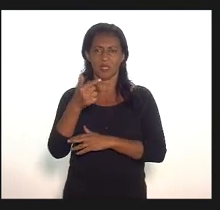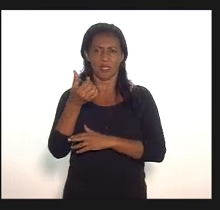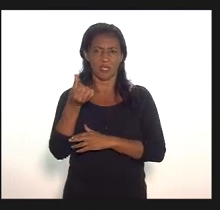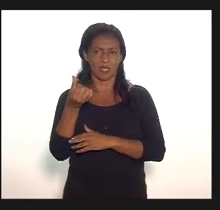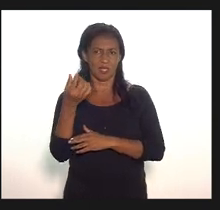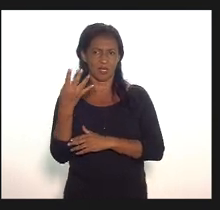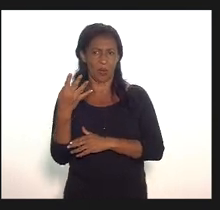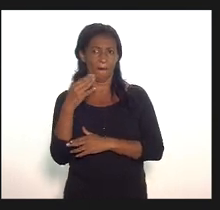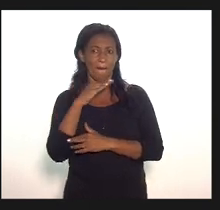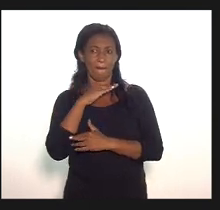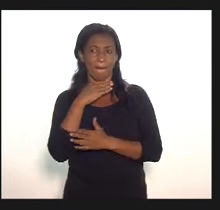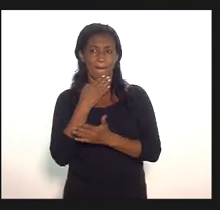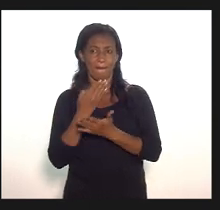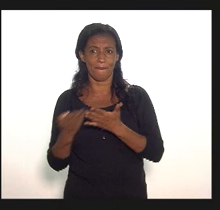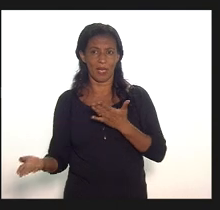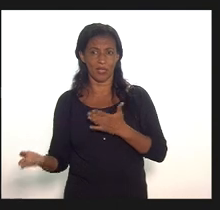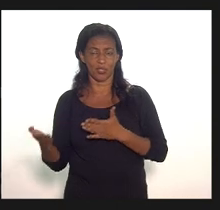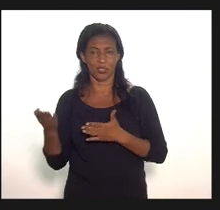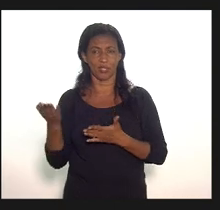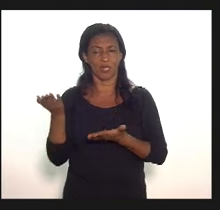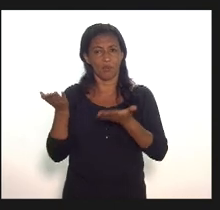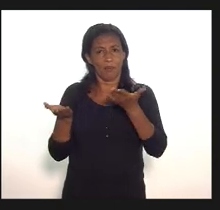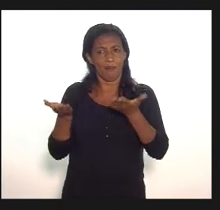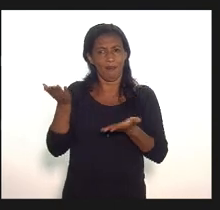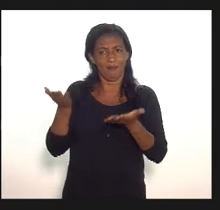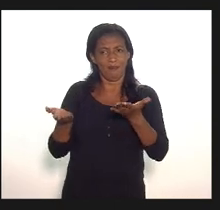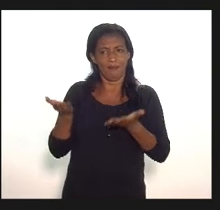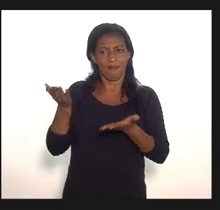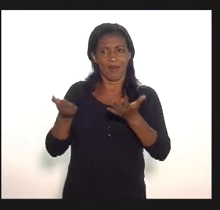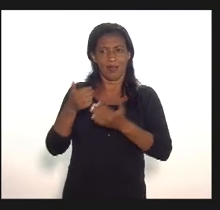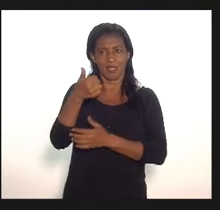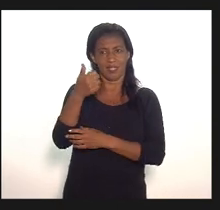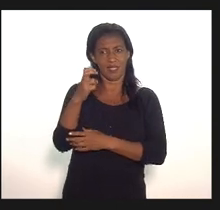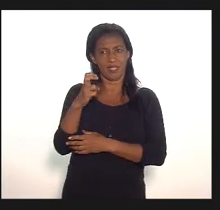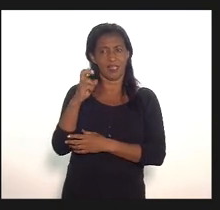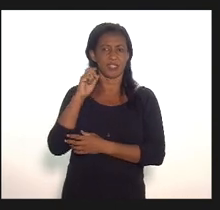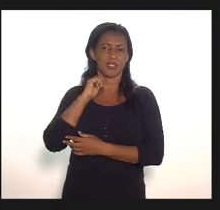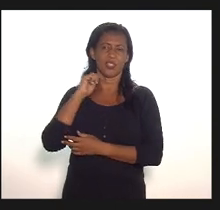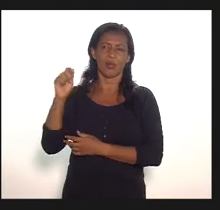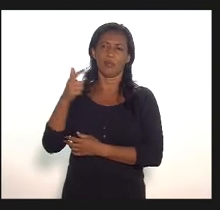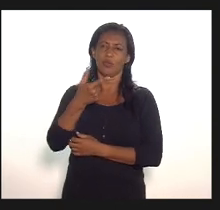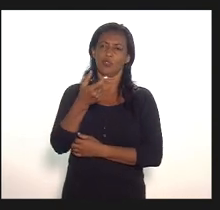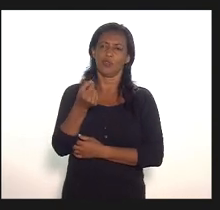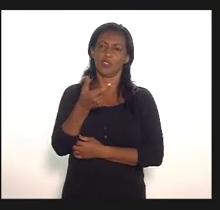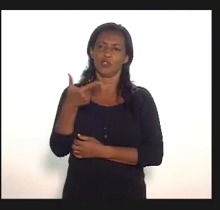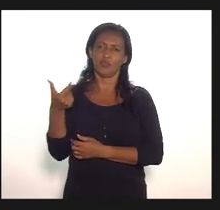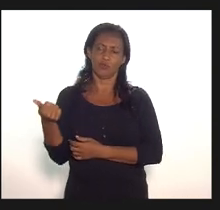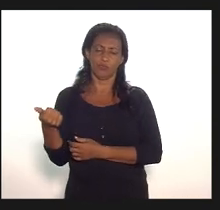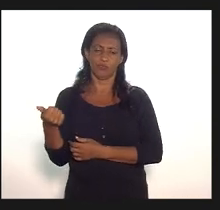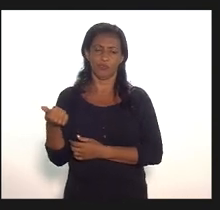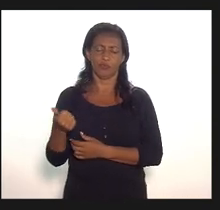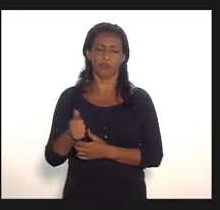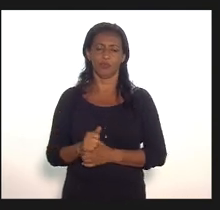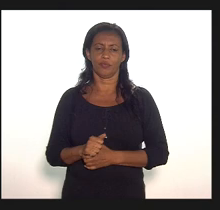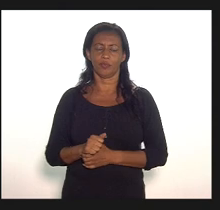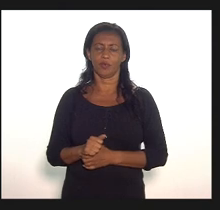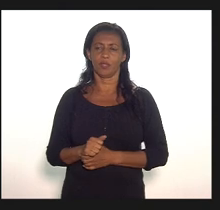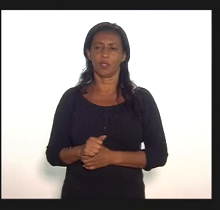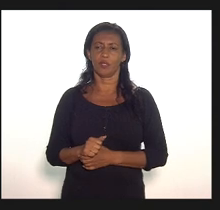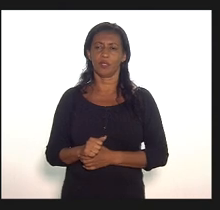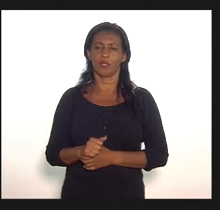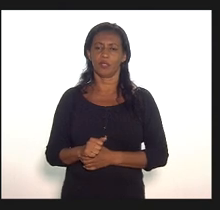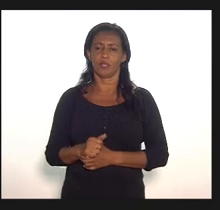vidas perdidas no balanço realizado em 15 de abril de 2021. E